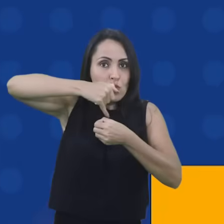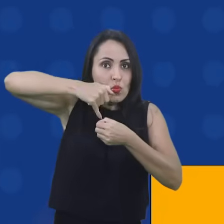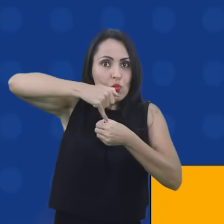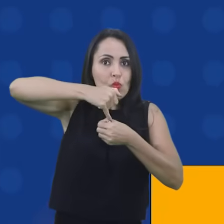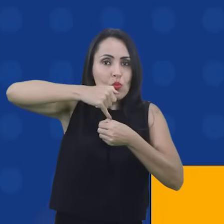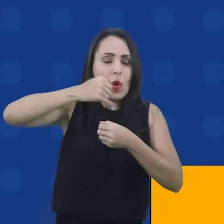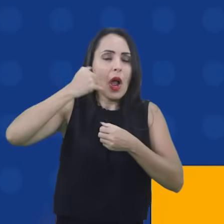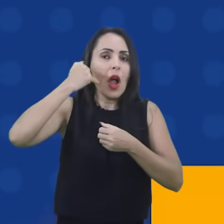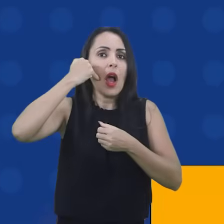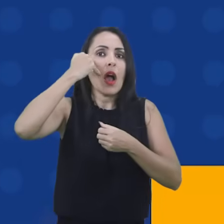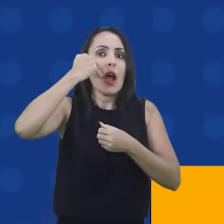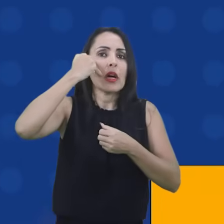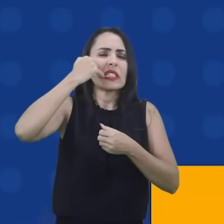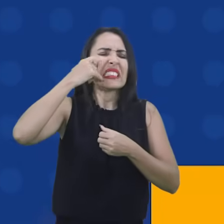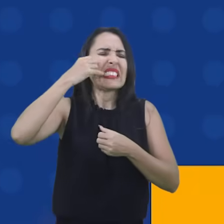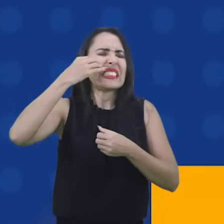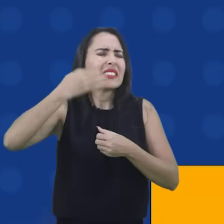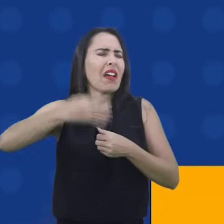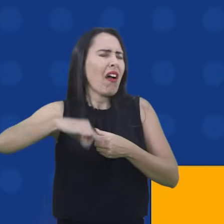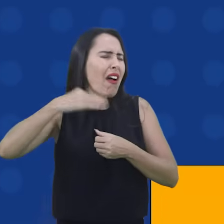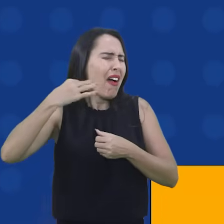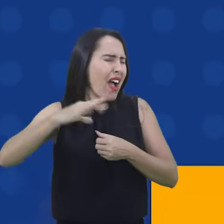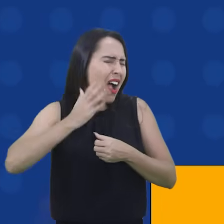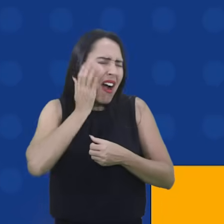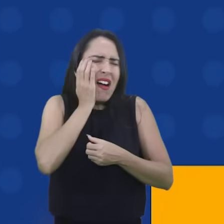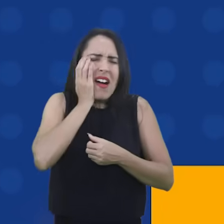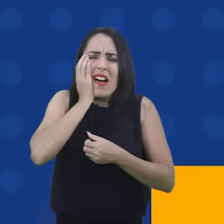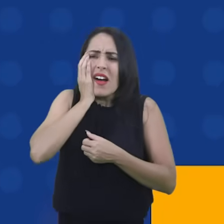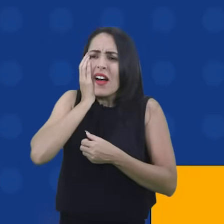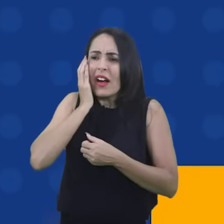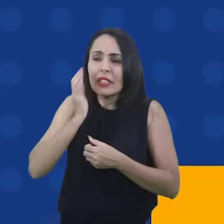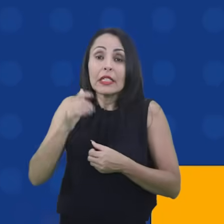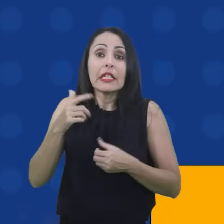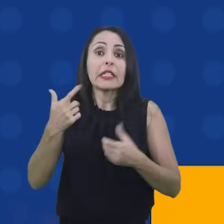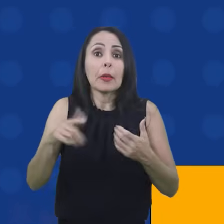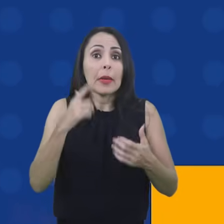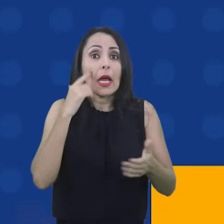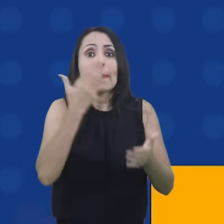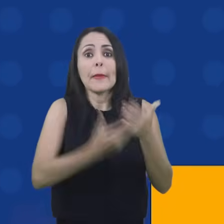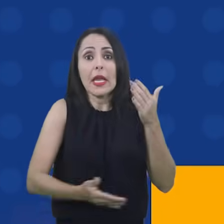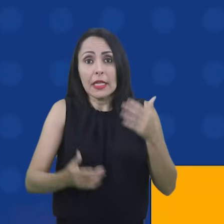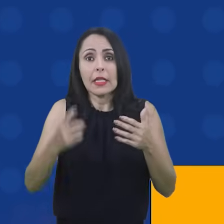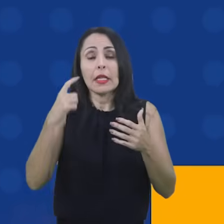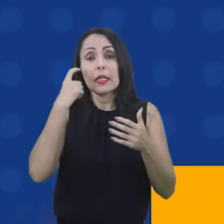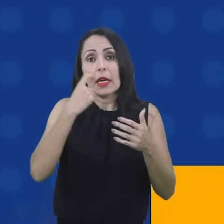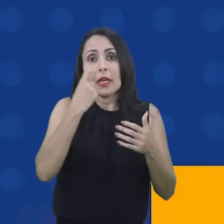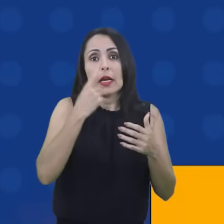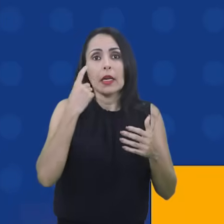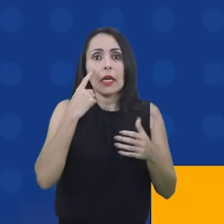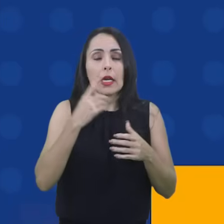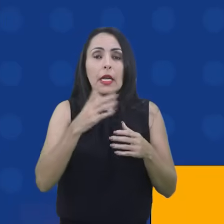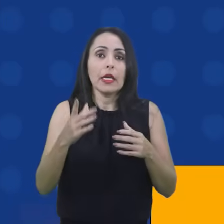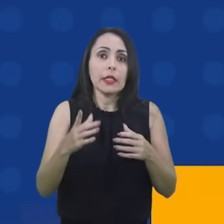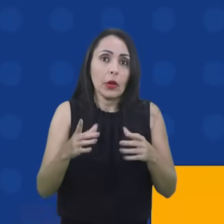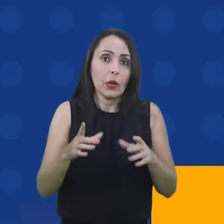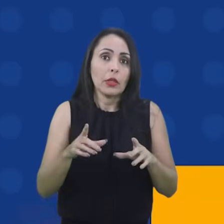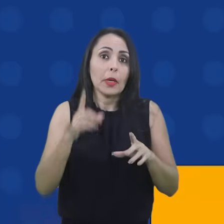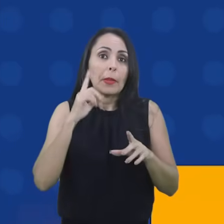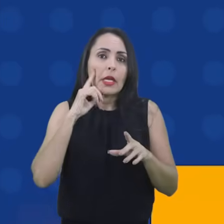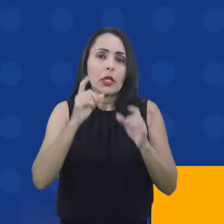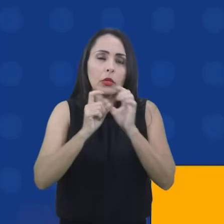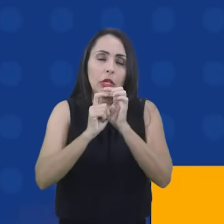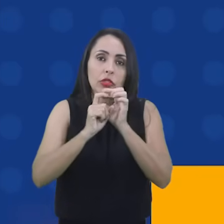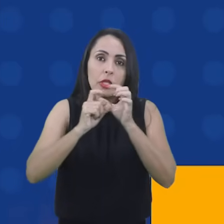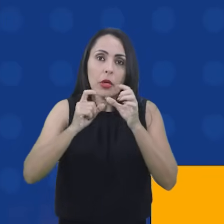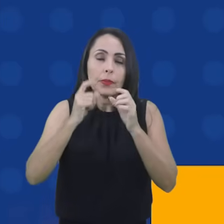né, eles podem vir a provocar dor, sensibilidade e até mesmo a perda dentária, dependendo, né, da extensão dessa